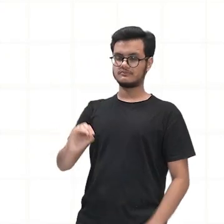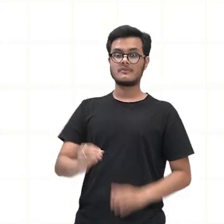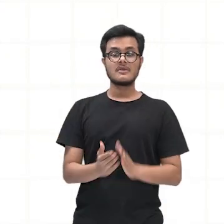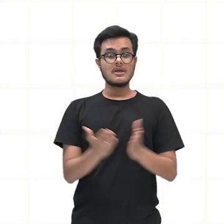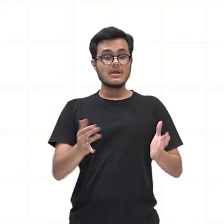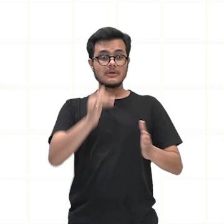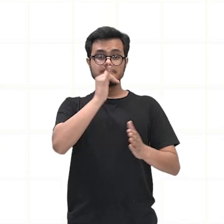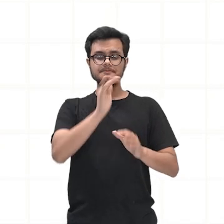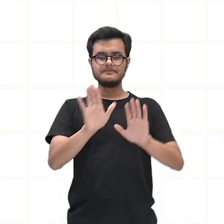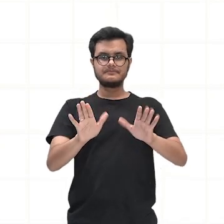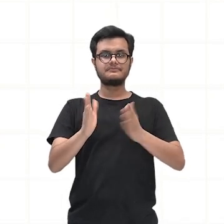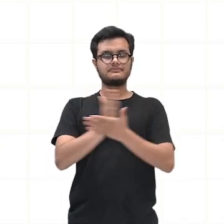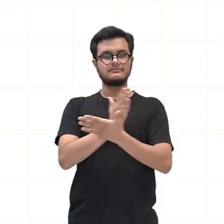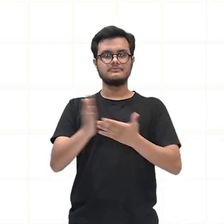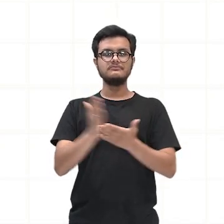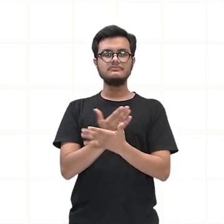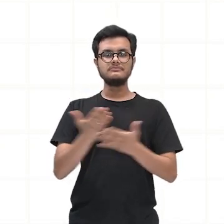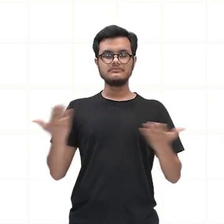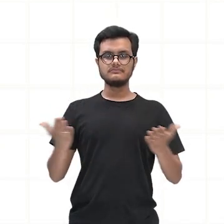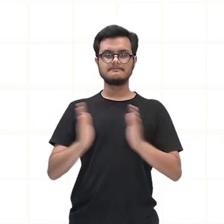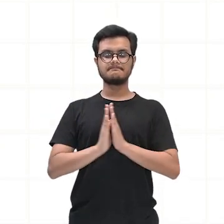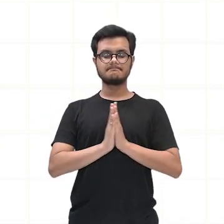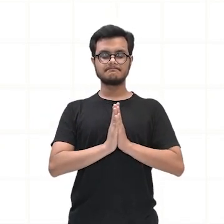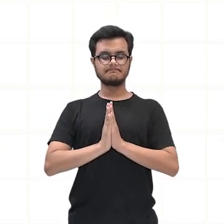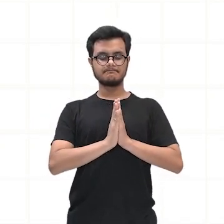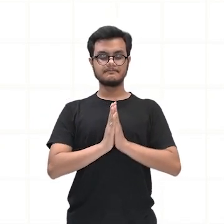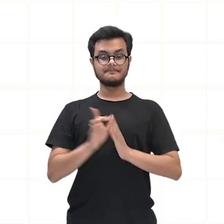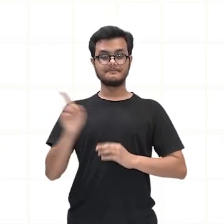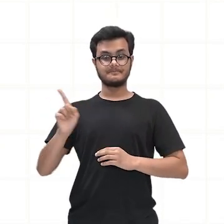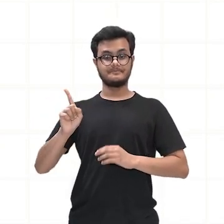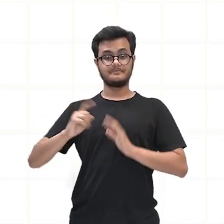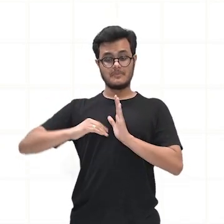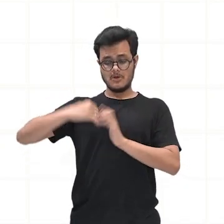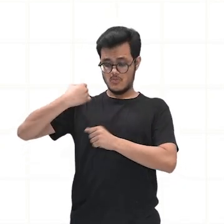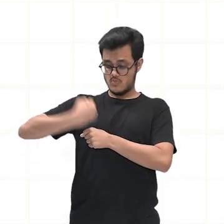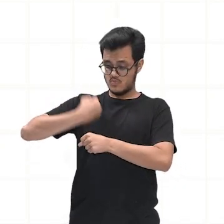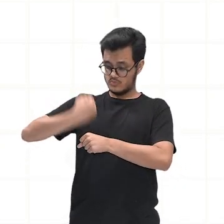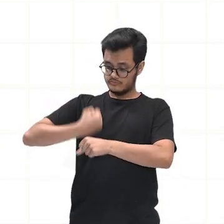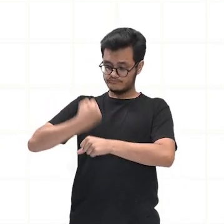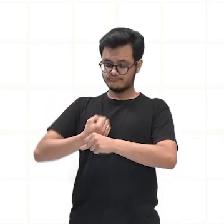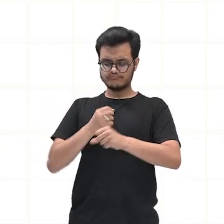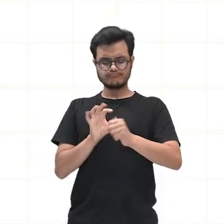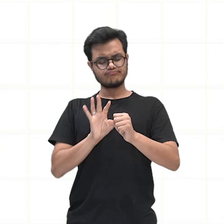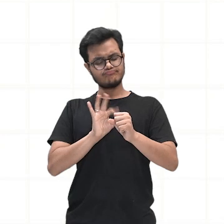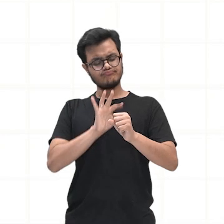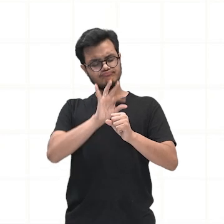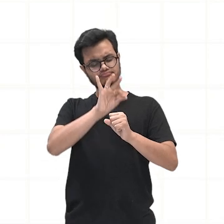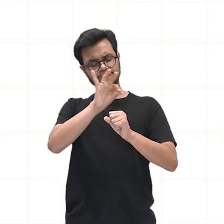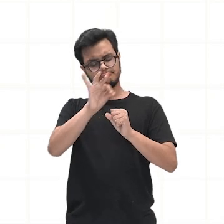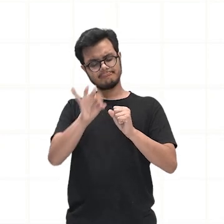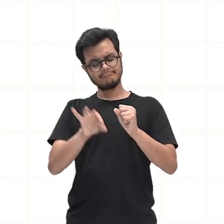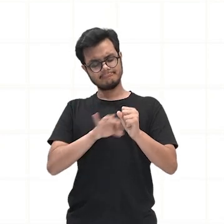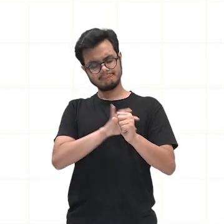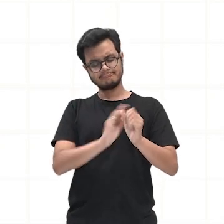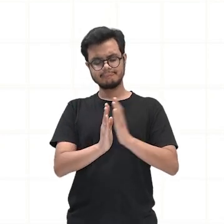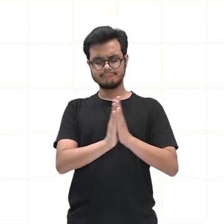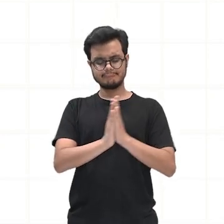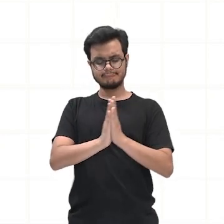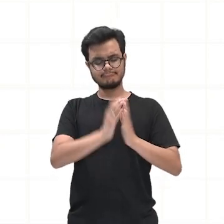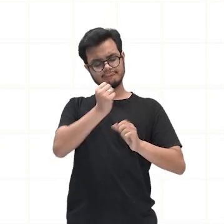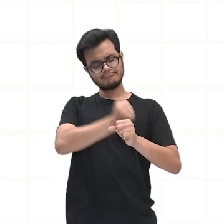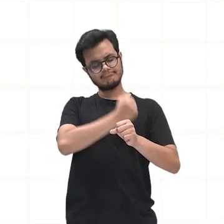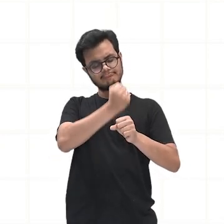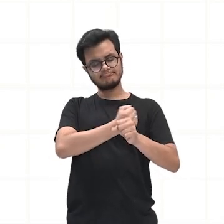os monges eram os principais fabricantes desses ícones e enriqueciam por meio